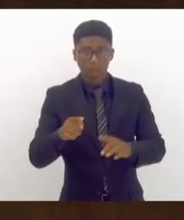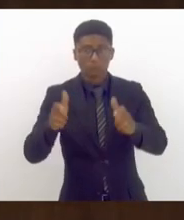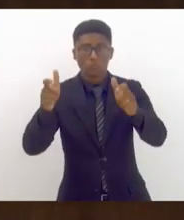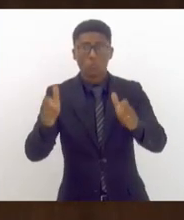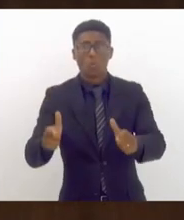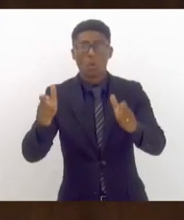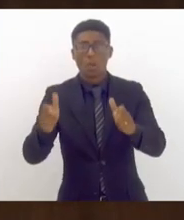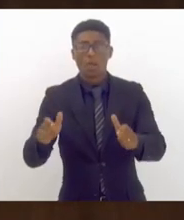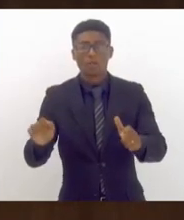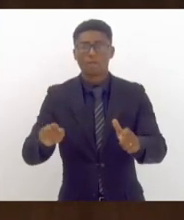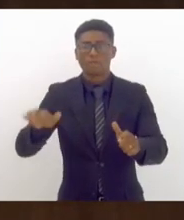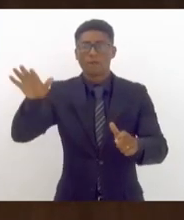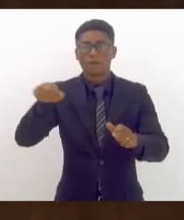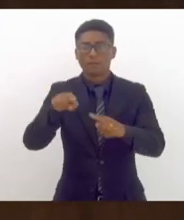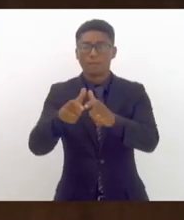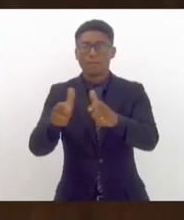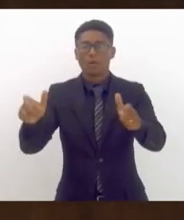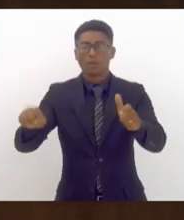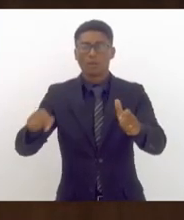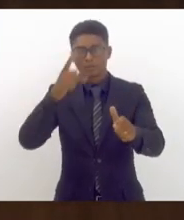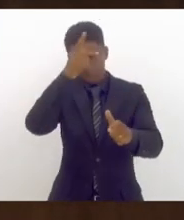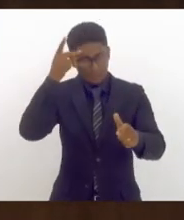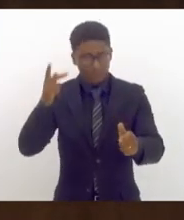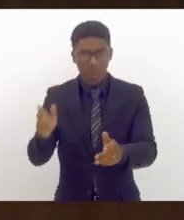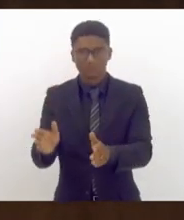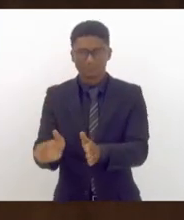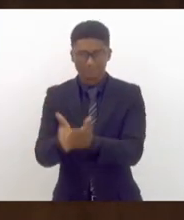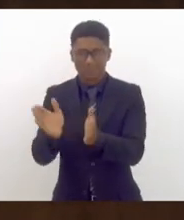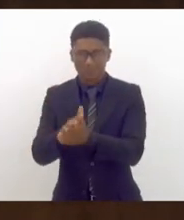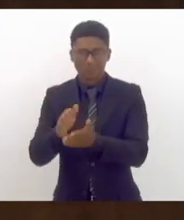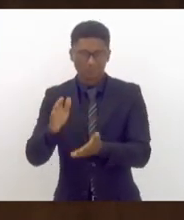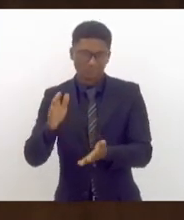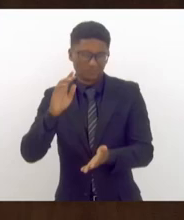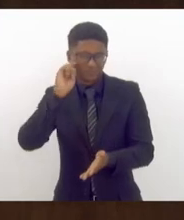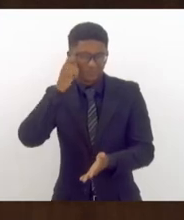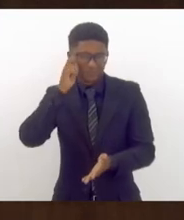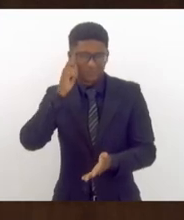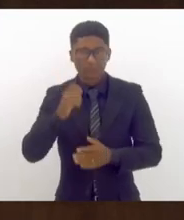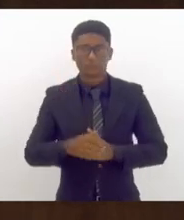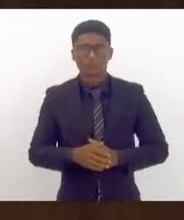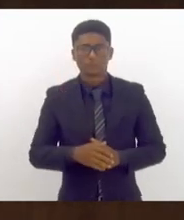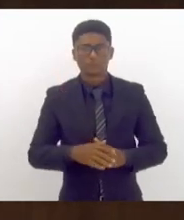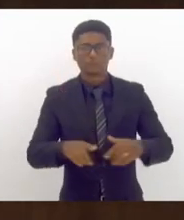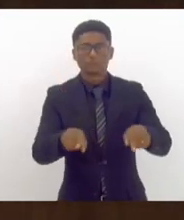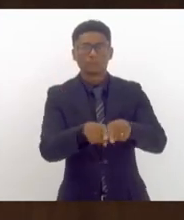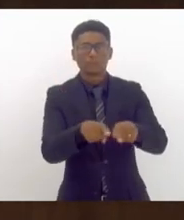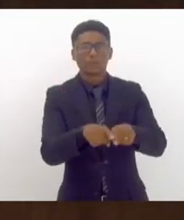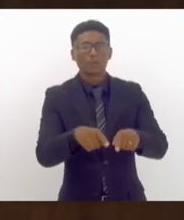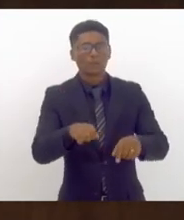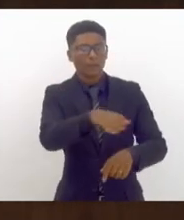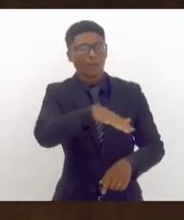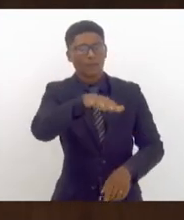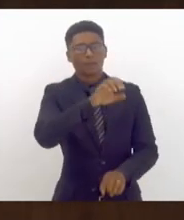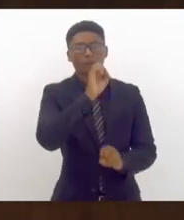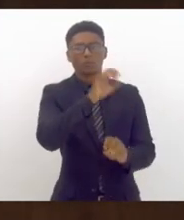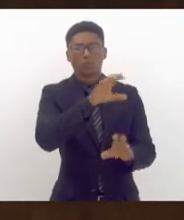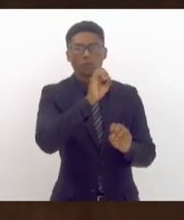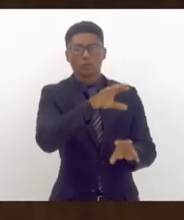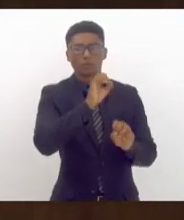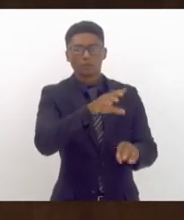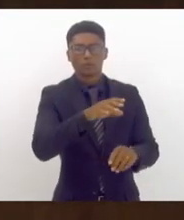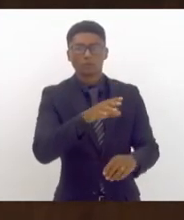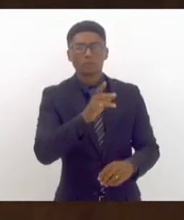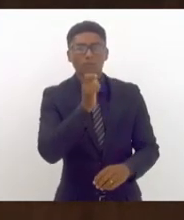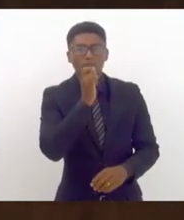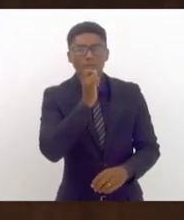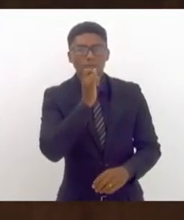maioria negra, se dá também na forma educacional, quando nós observamos o fato de não termos grandes ícones